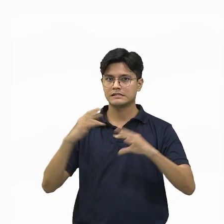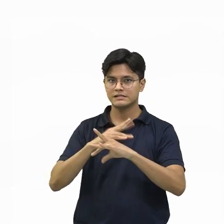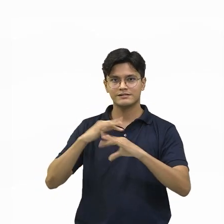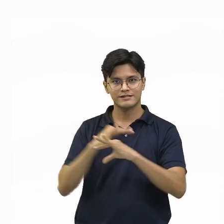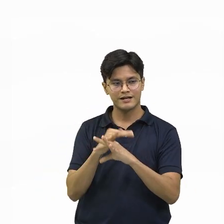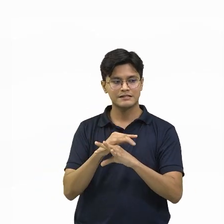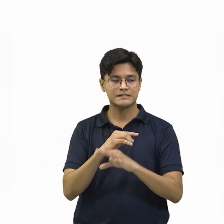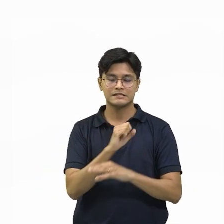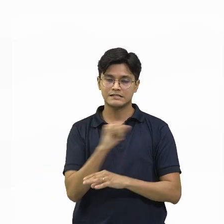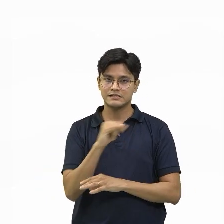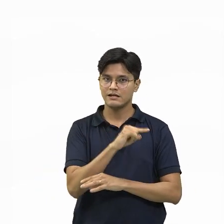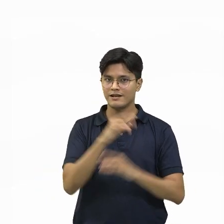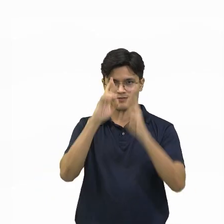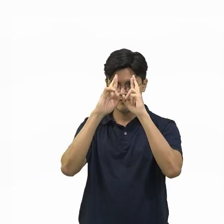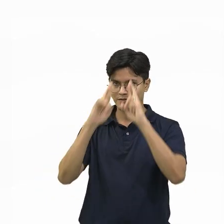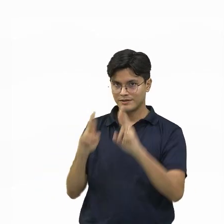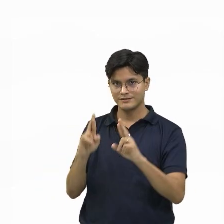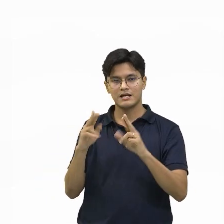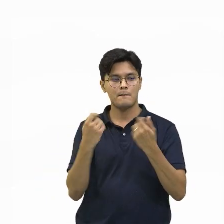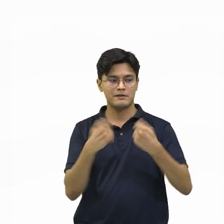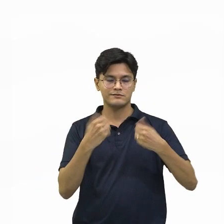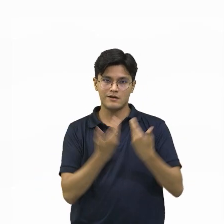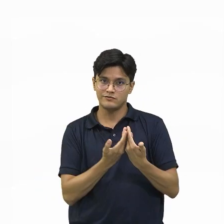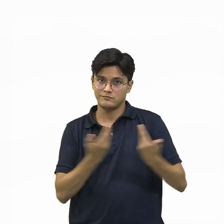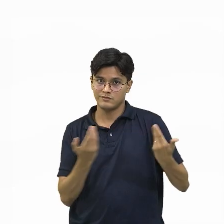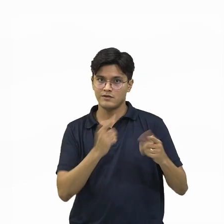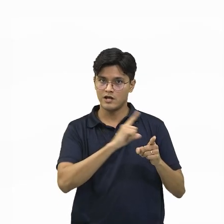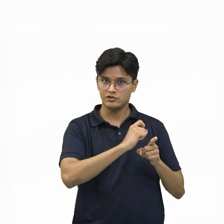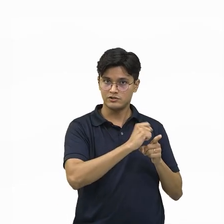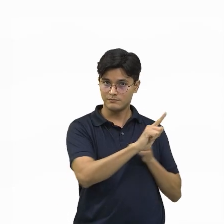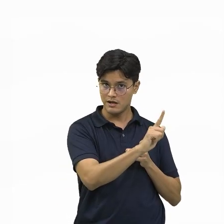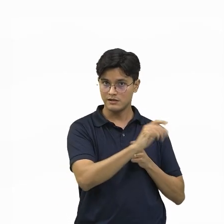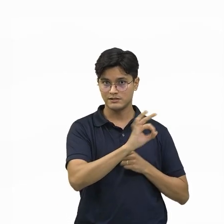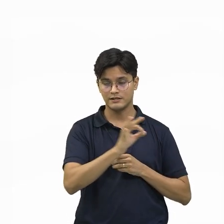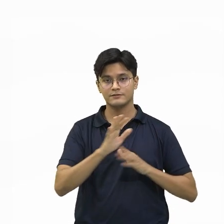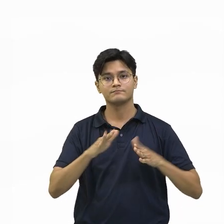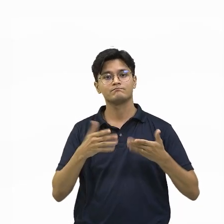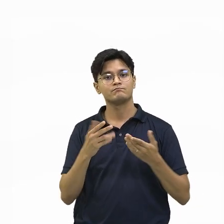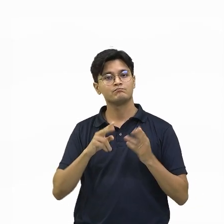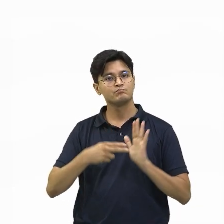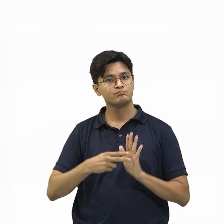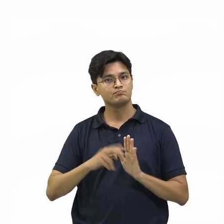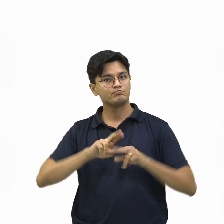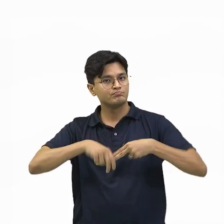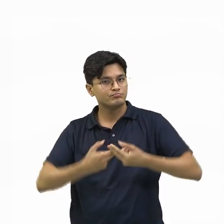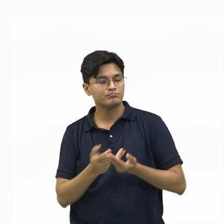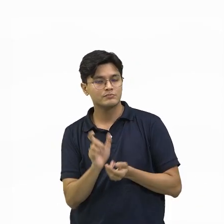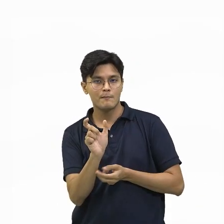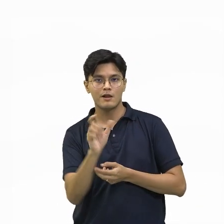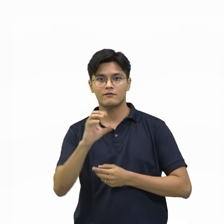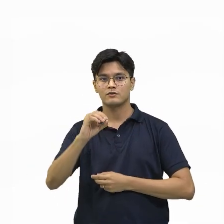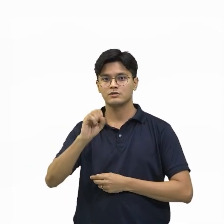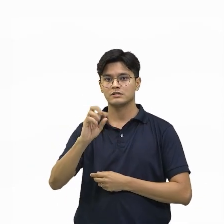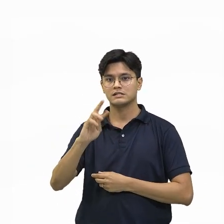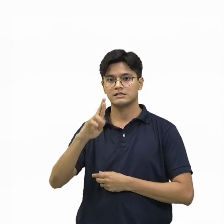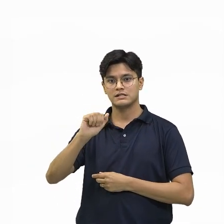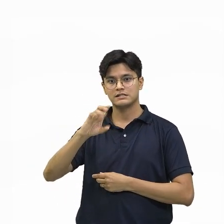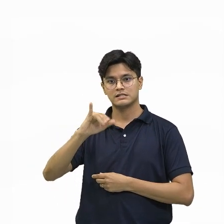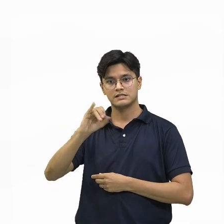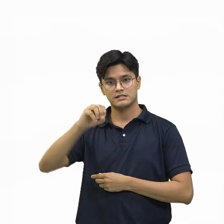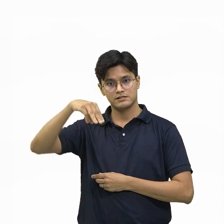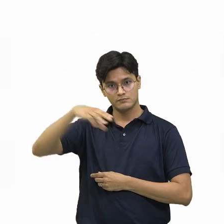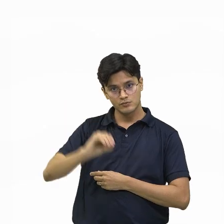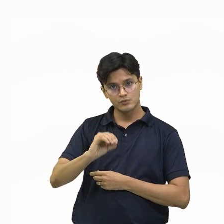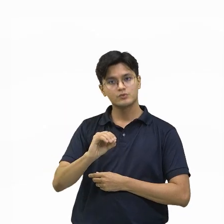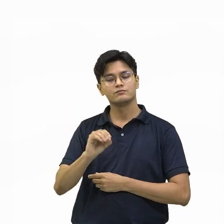muito importante, e é por isso que ele está destacado no texto, tá? Você tem, dentro desse processo de